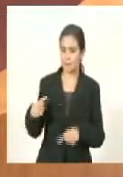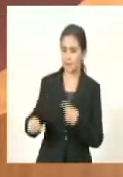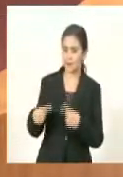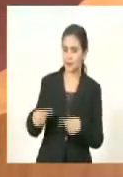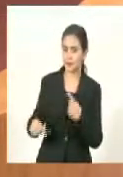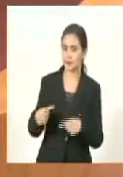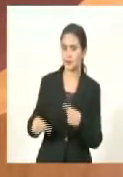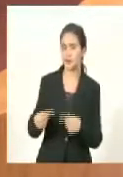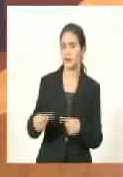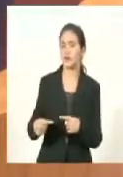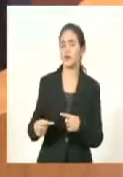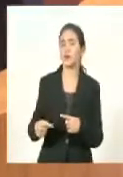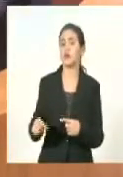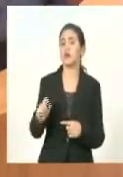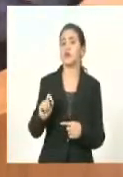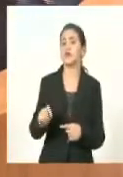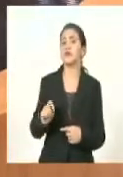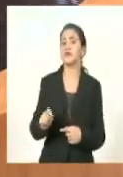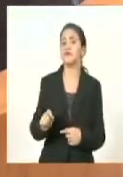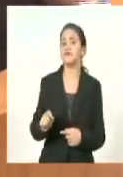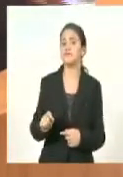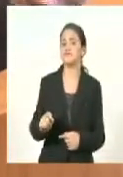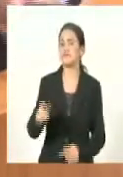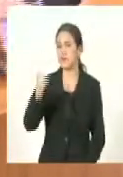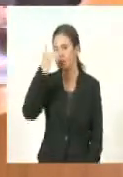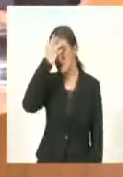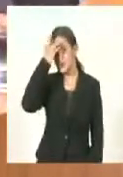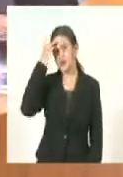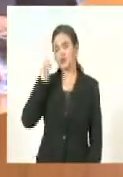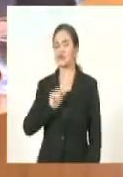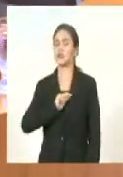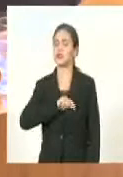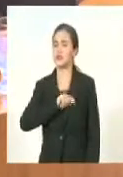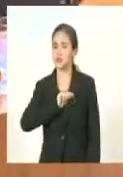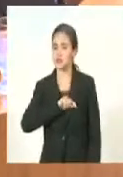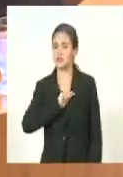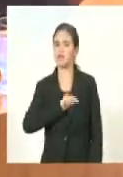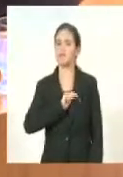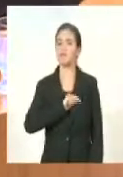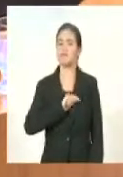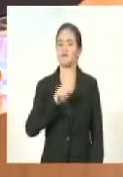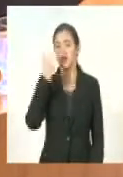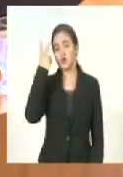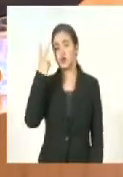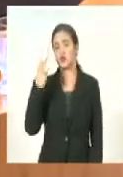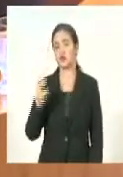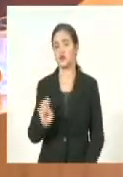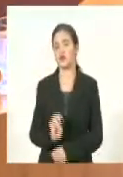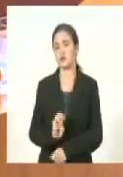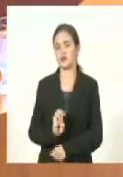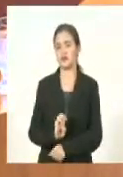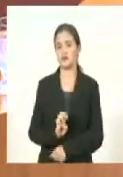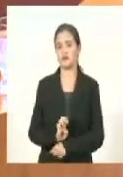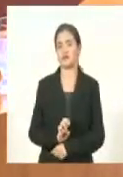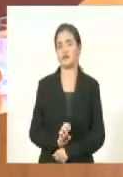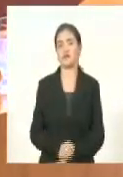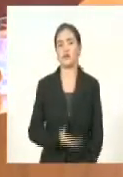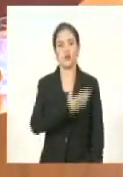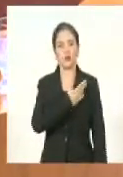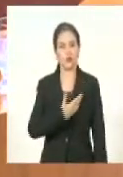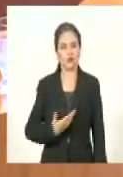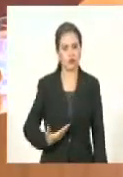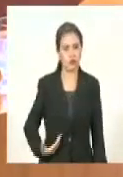história do Estado. O governador, que é político e jurista, utiliza-se